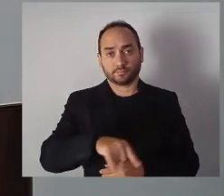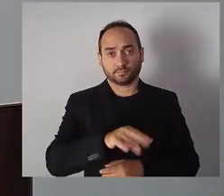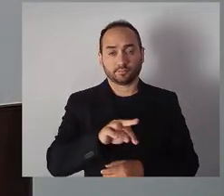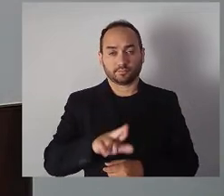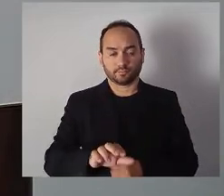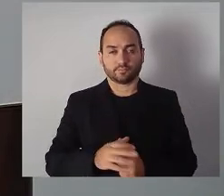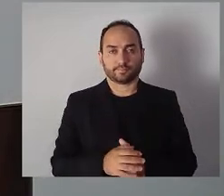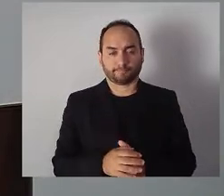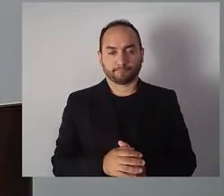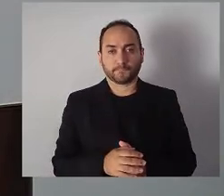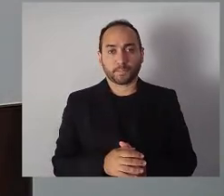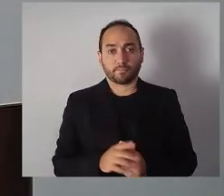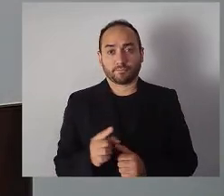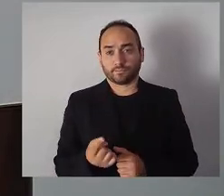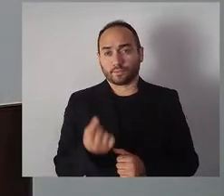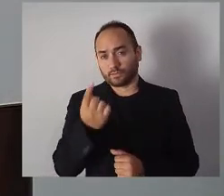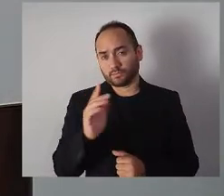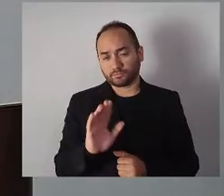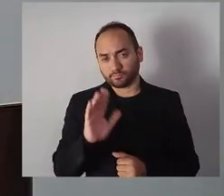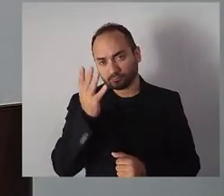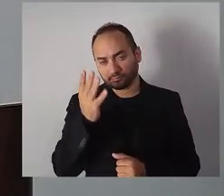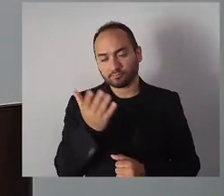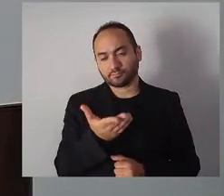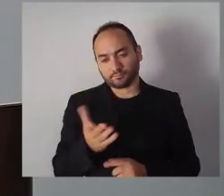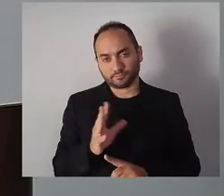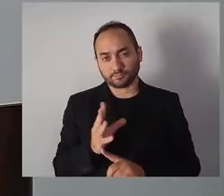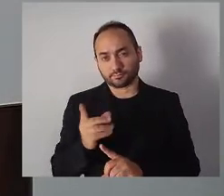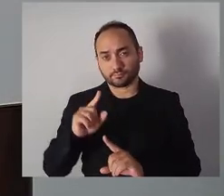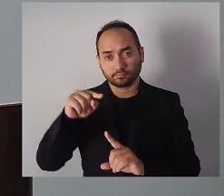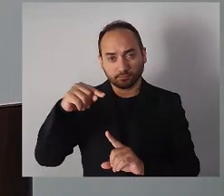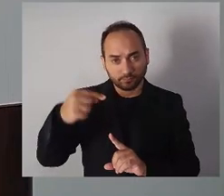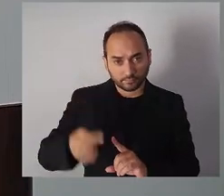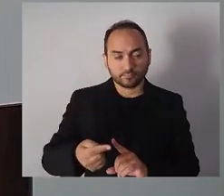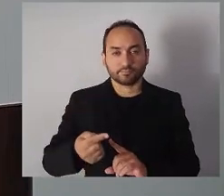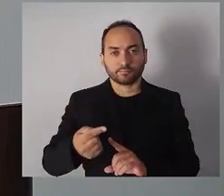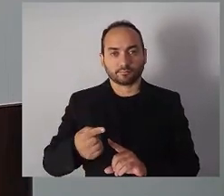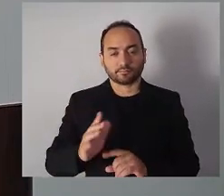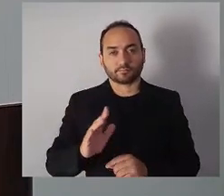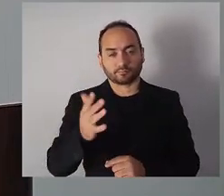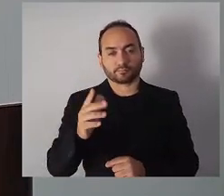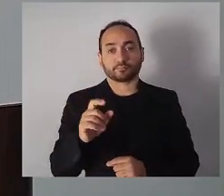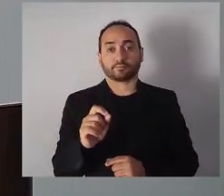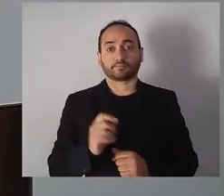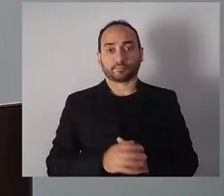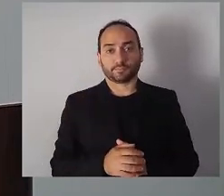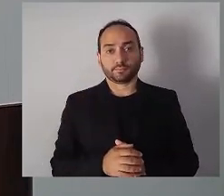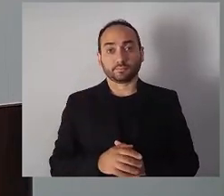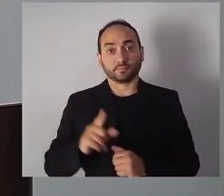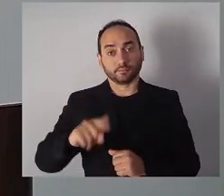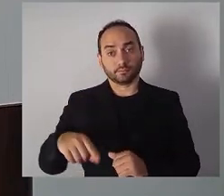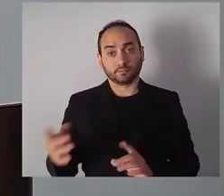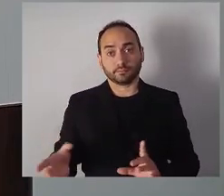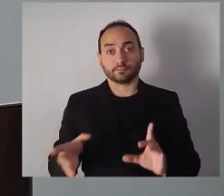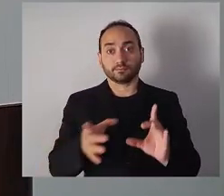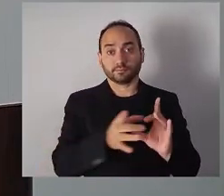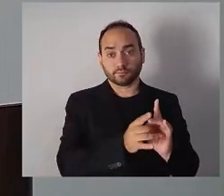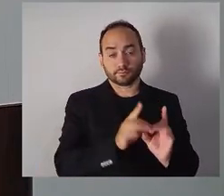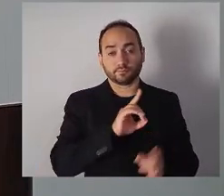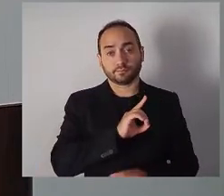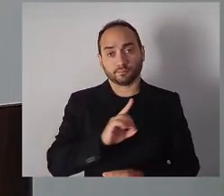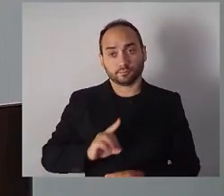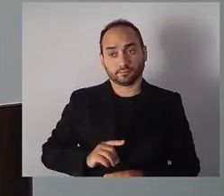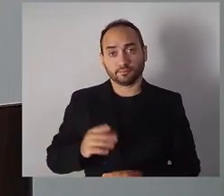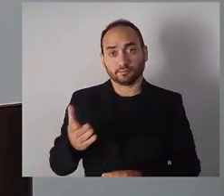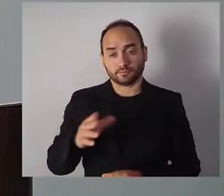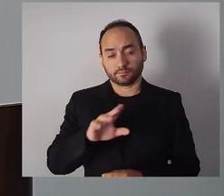corte. O único evento subsequente que aconteceu foi a filiação do deputado